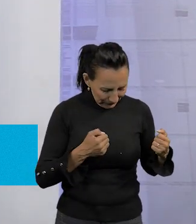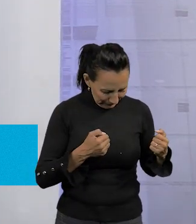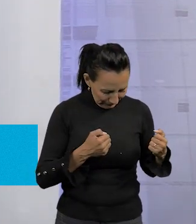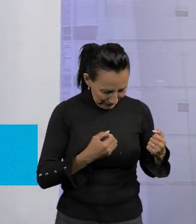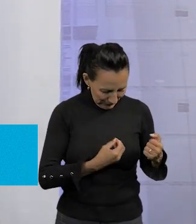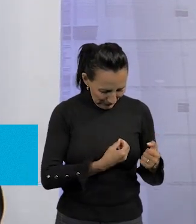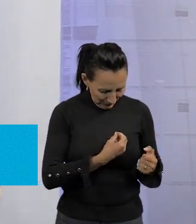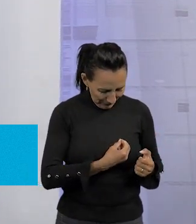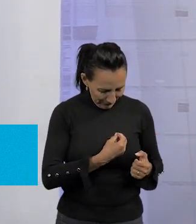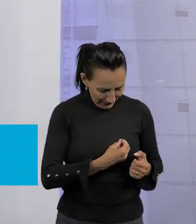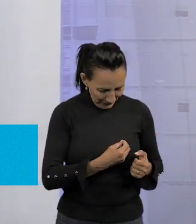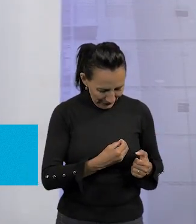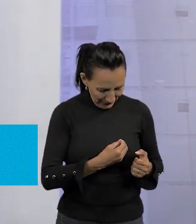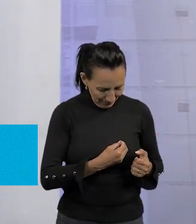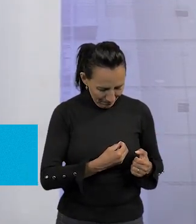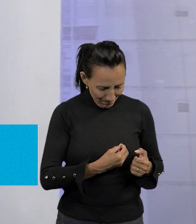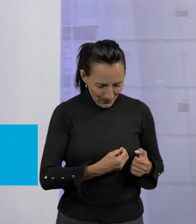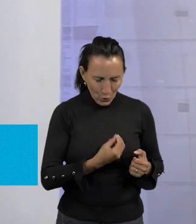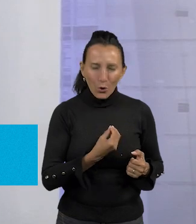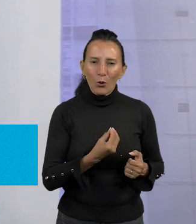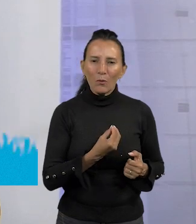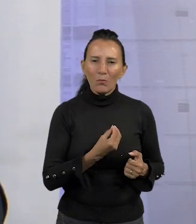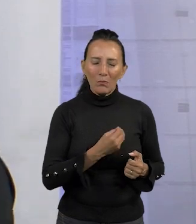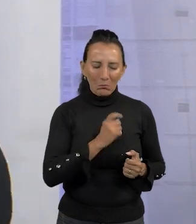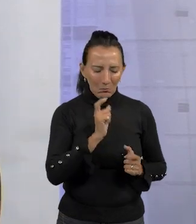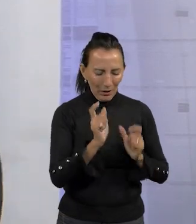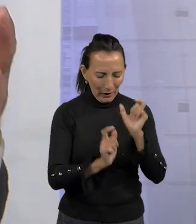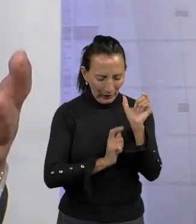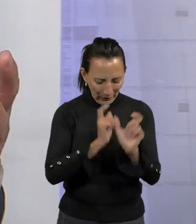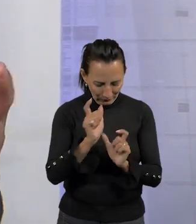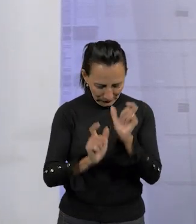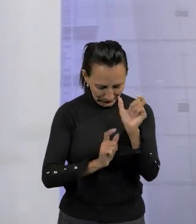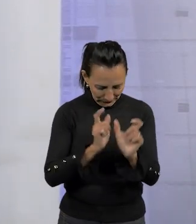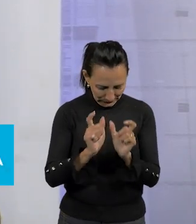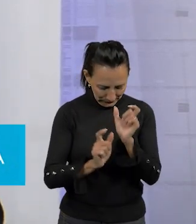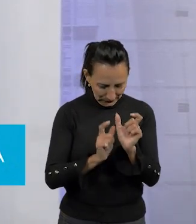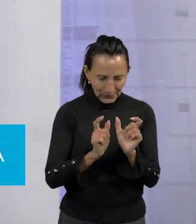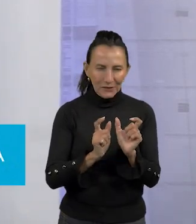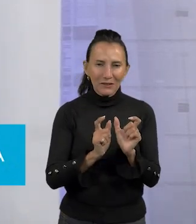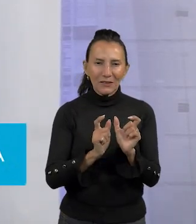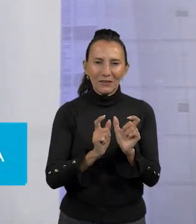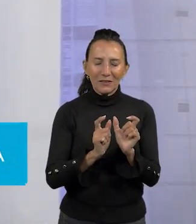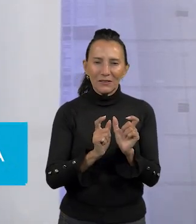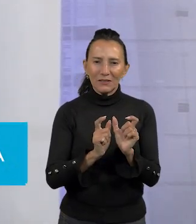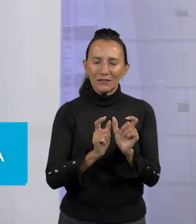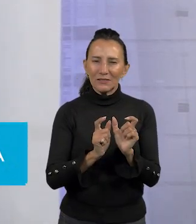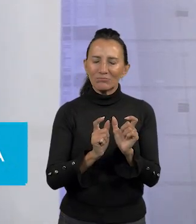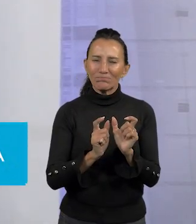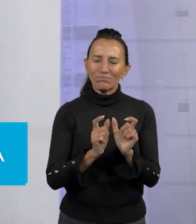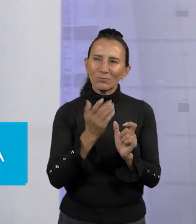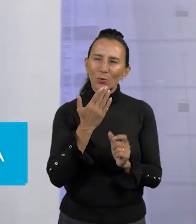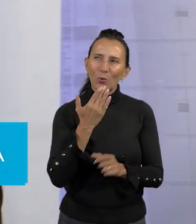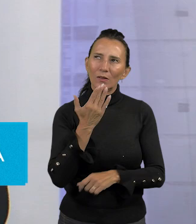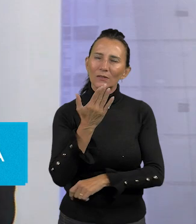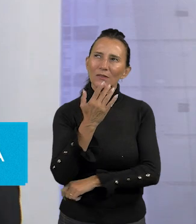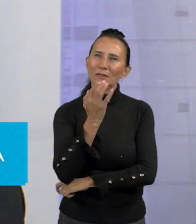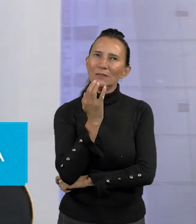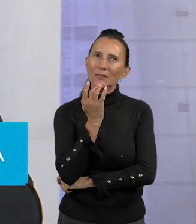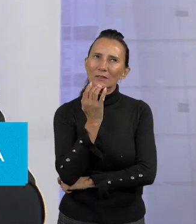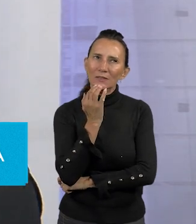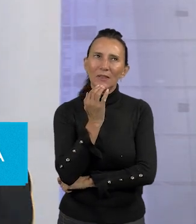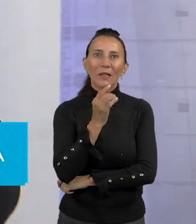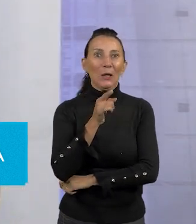verbalizando como como você está pronunciando ou quais palavras têm saído da sua boca então você precisa